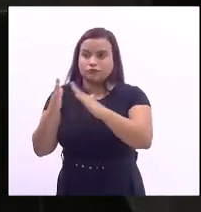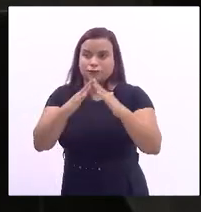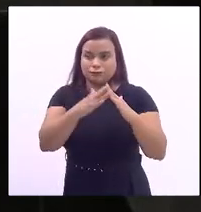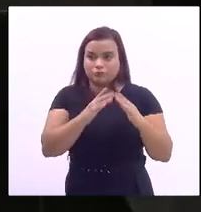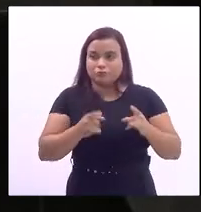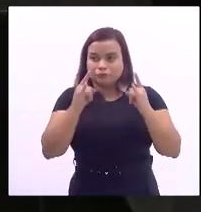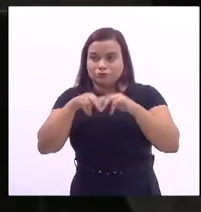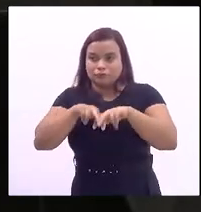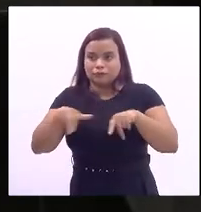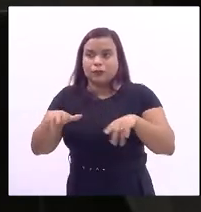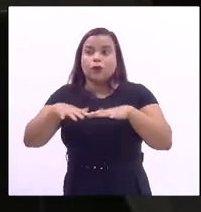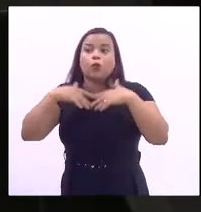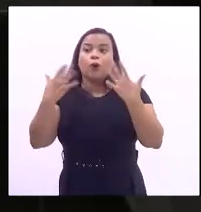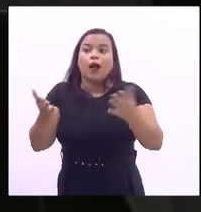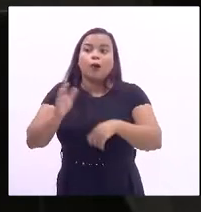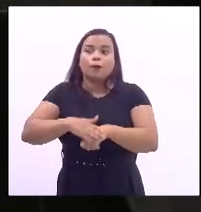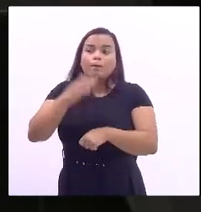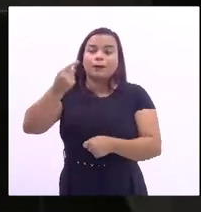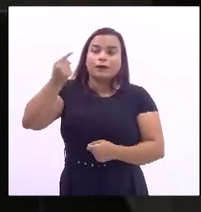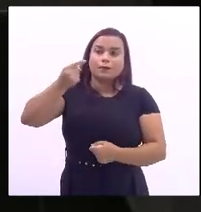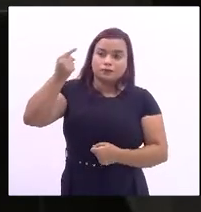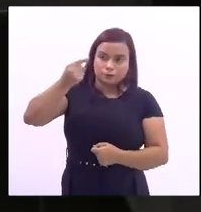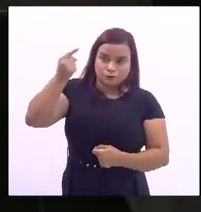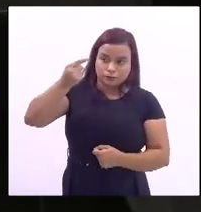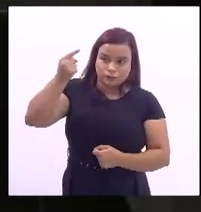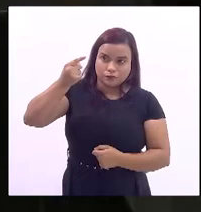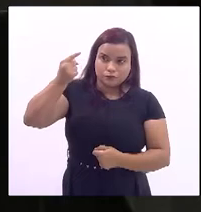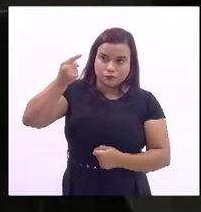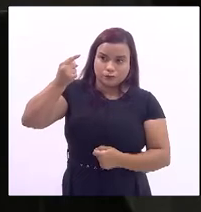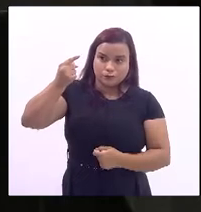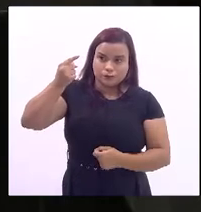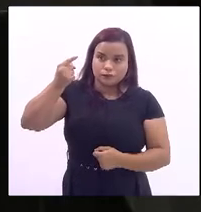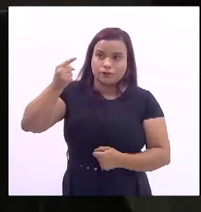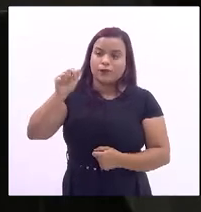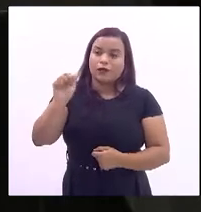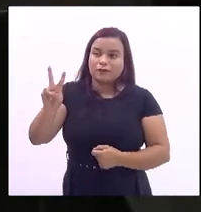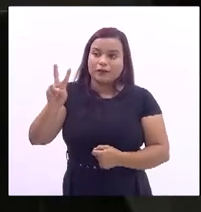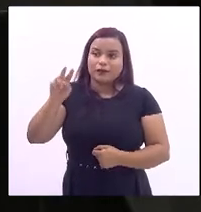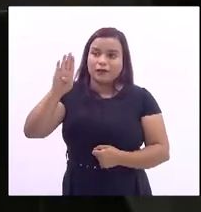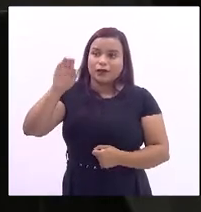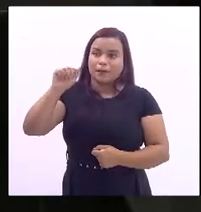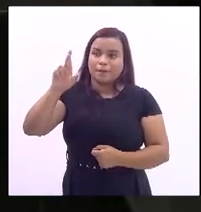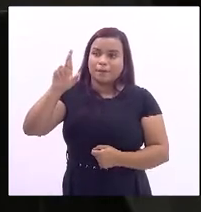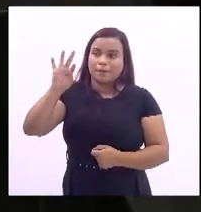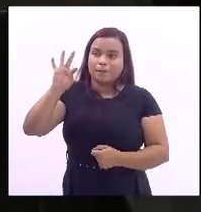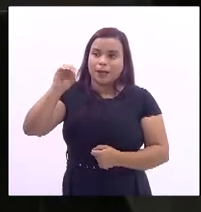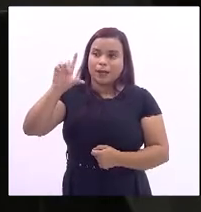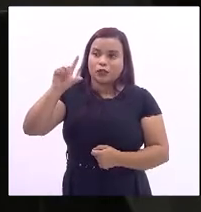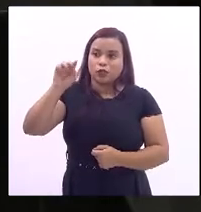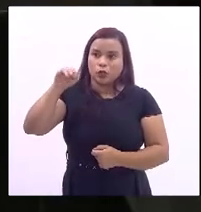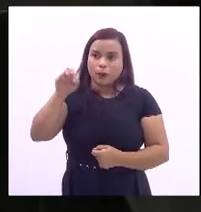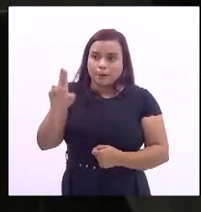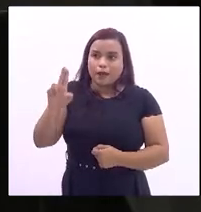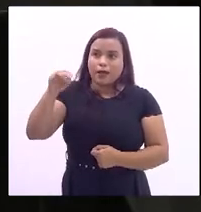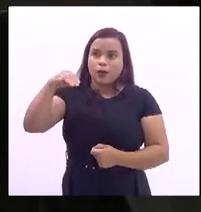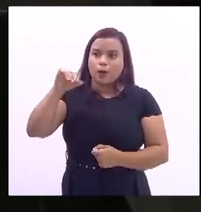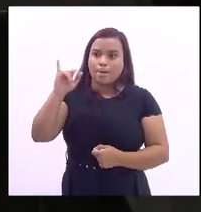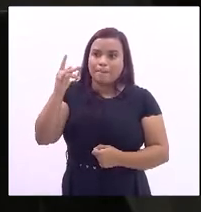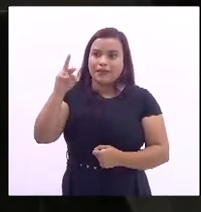imóvel que vem no topo da listagem a Avenida Bartolomeu Mitre